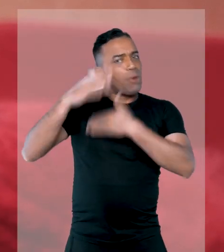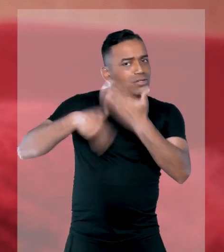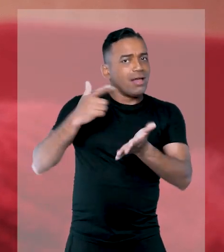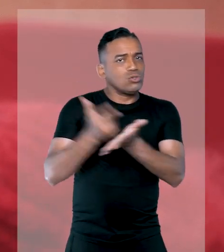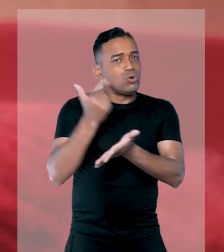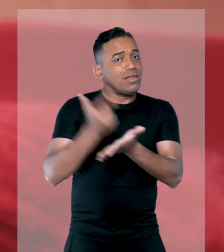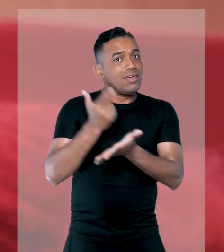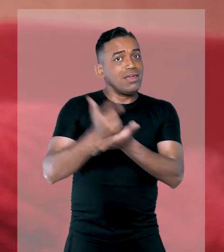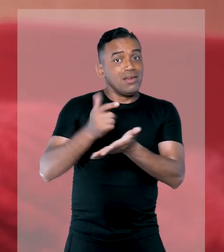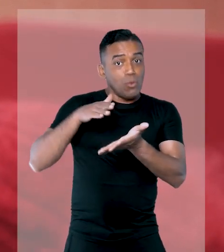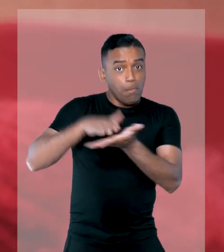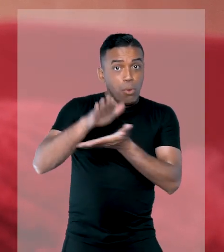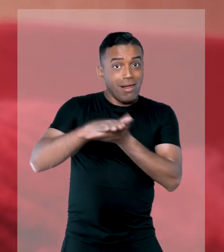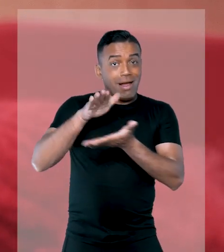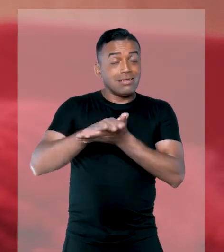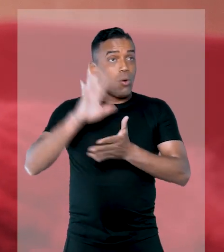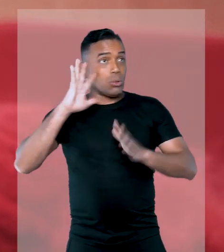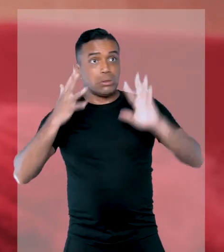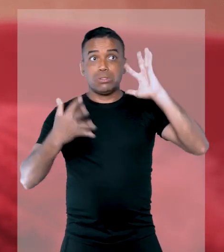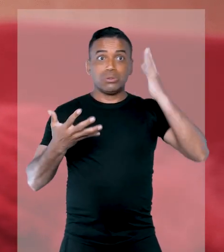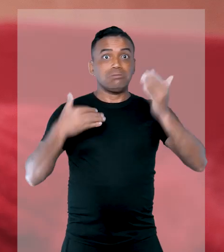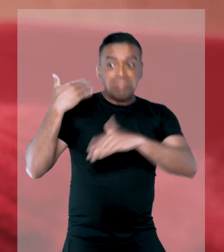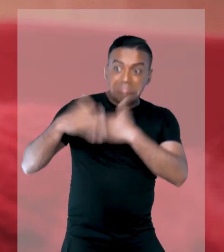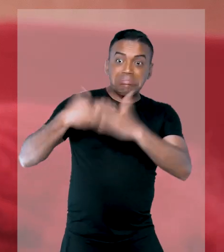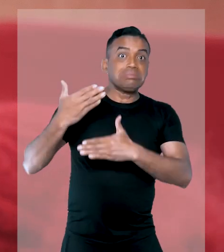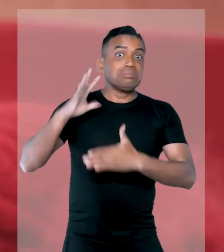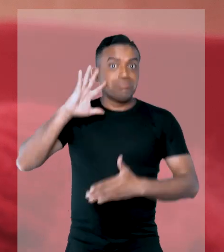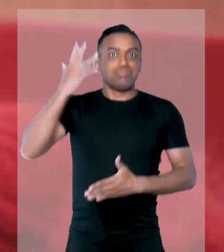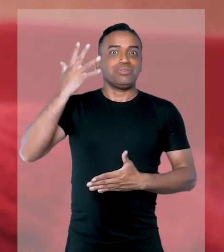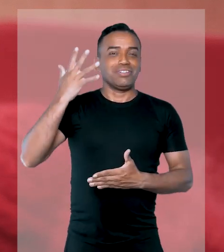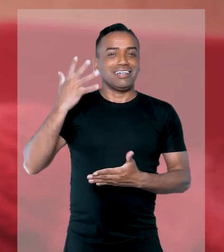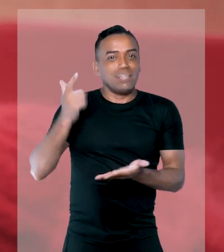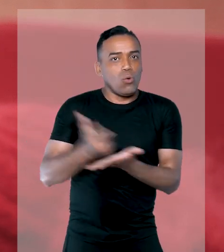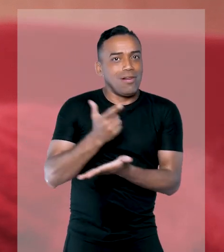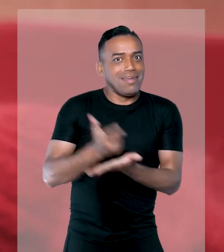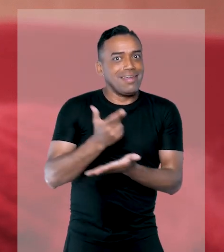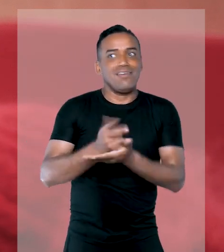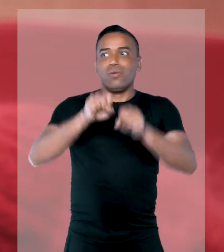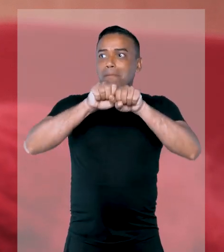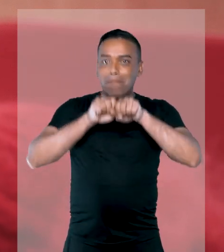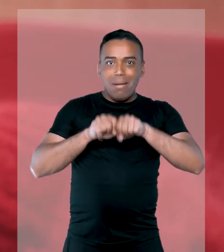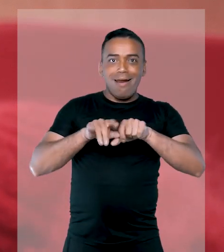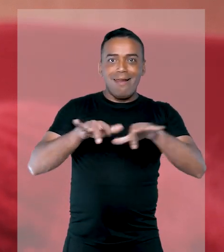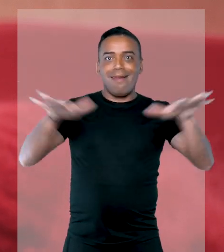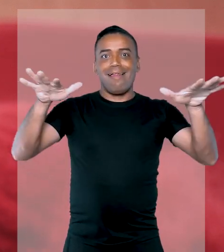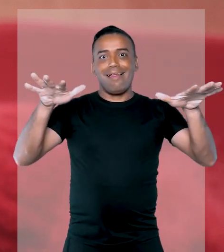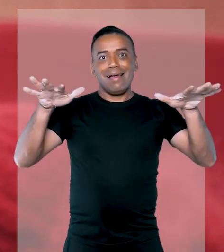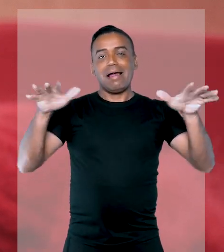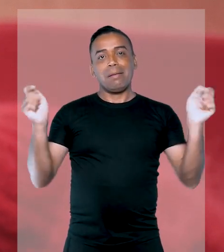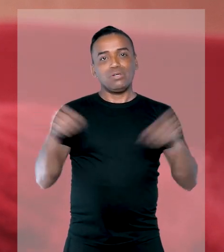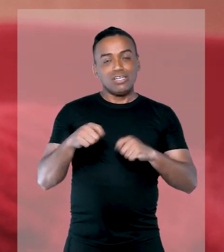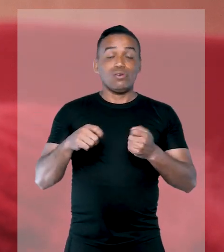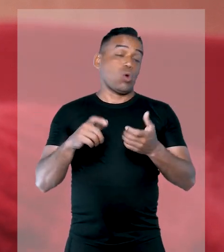foi quase que acidental, né? As coisas foram acontecendo, não sei o quê, e agora que o livro está aí, tá no mundo, tá numa